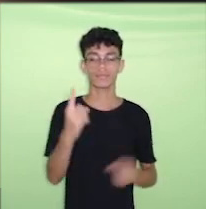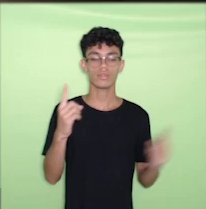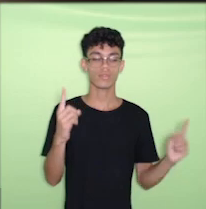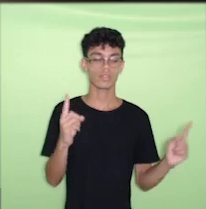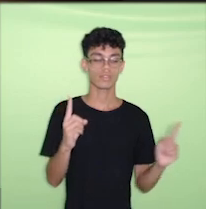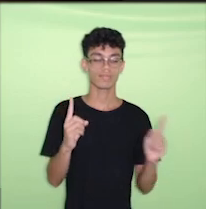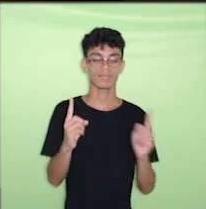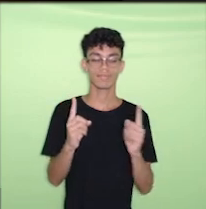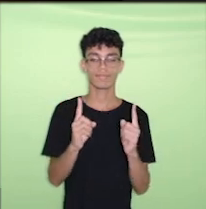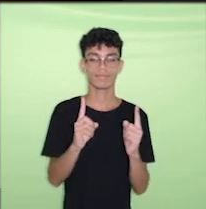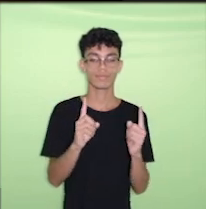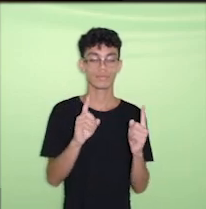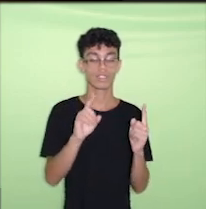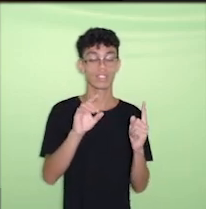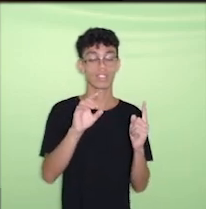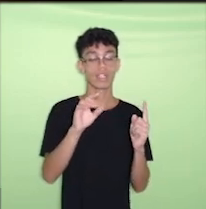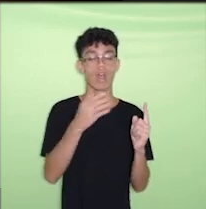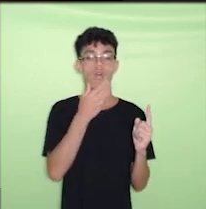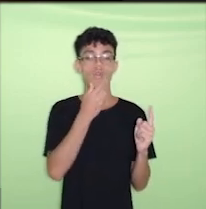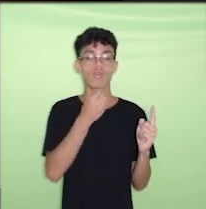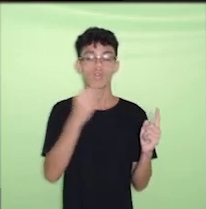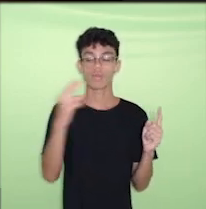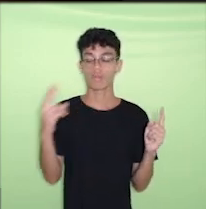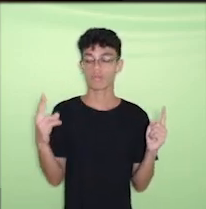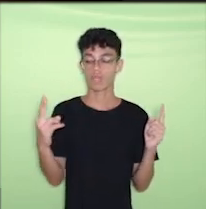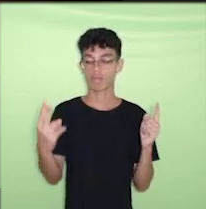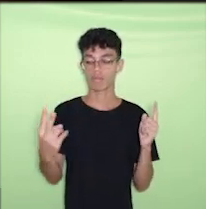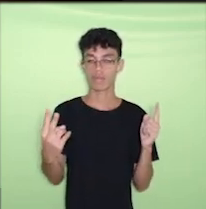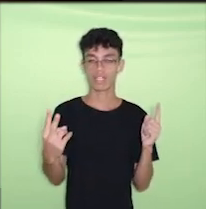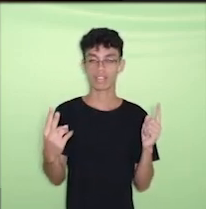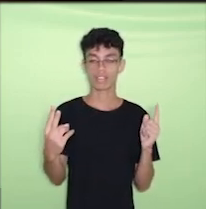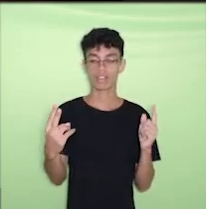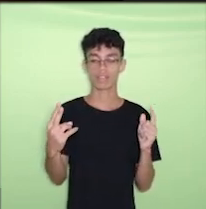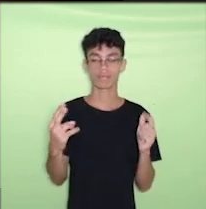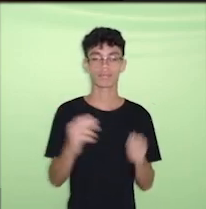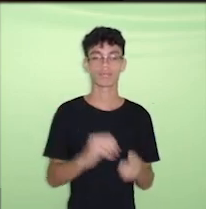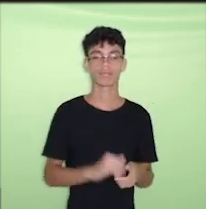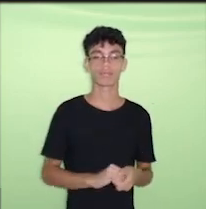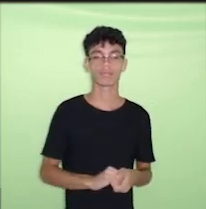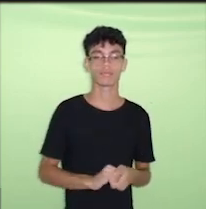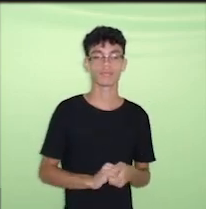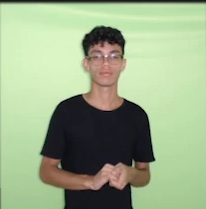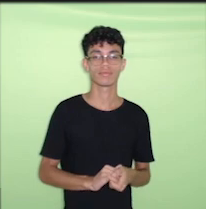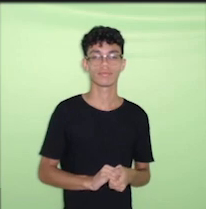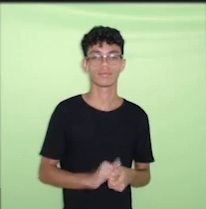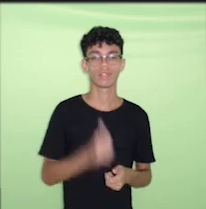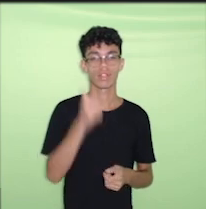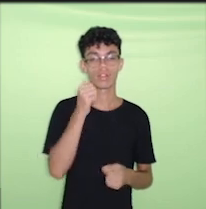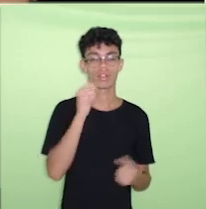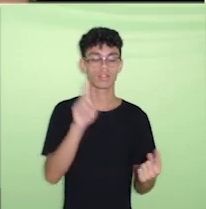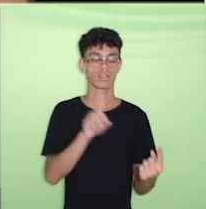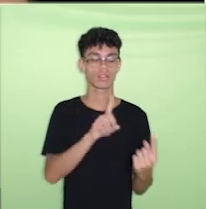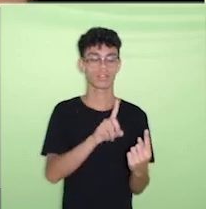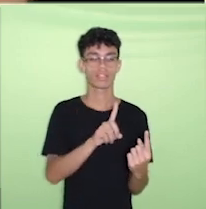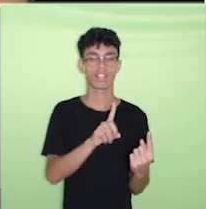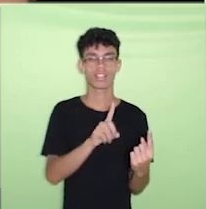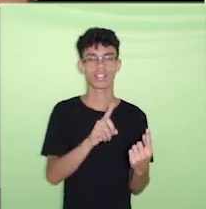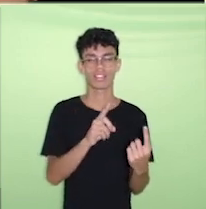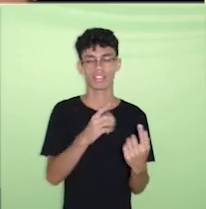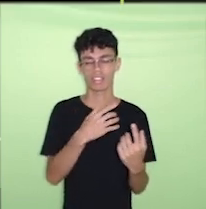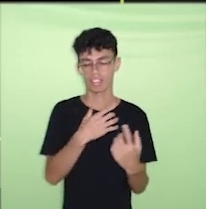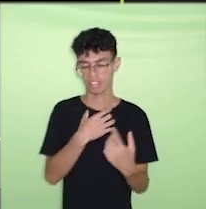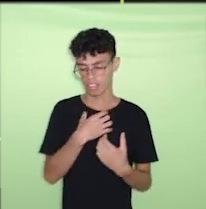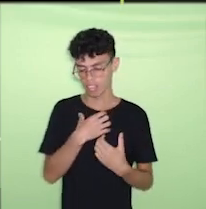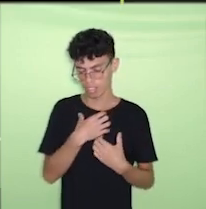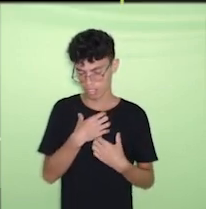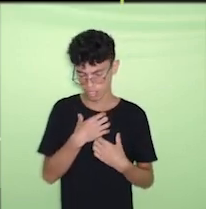América. Inquisidor e Monsenhor estáticos, semi-obscuridade. Sendo quem eu sou, em nada